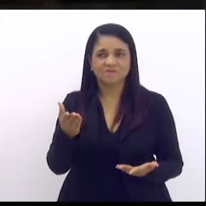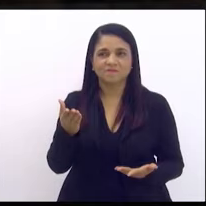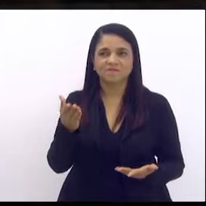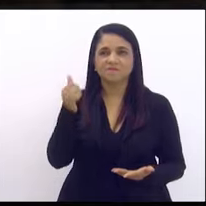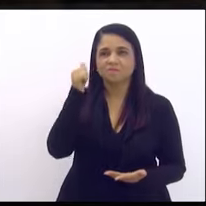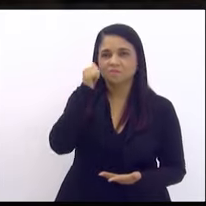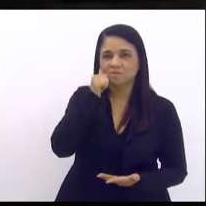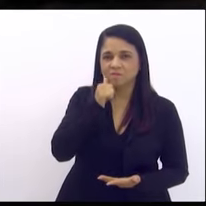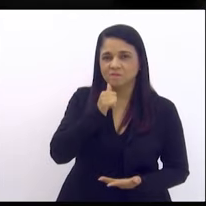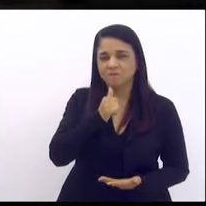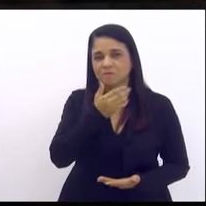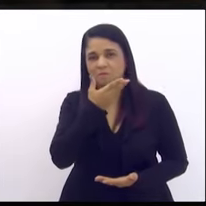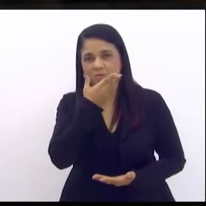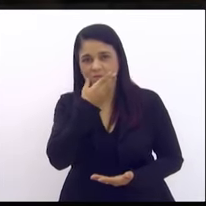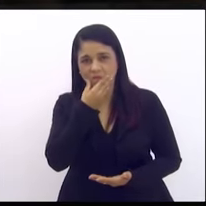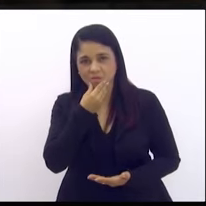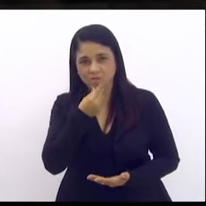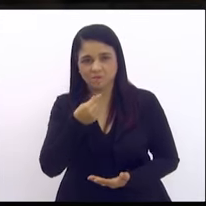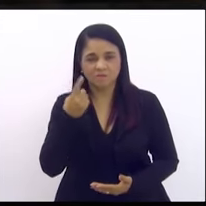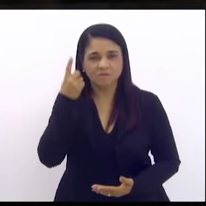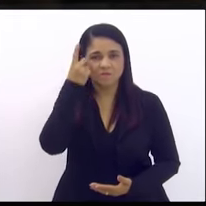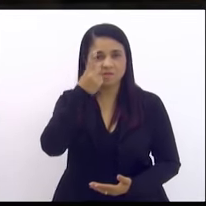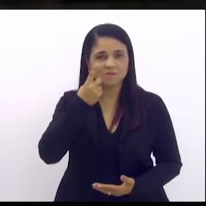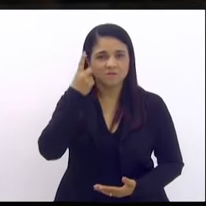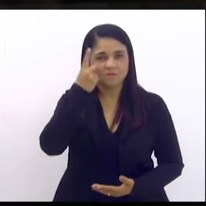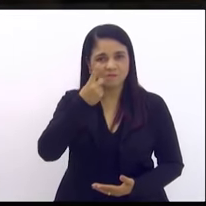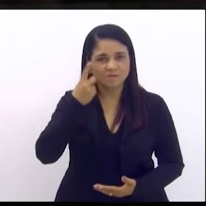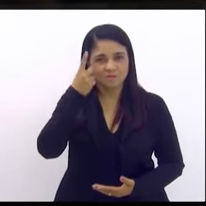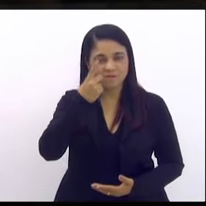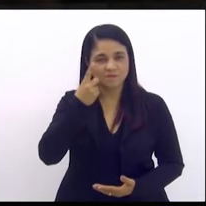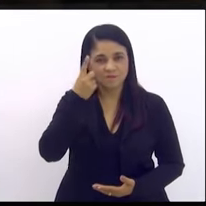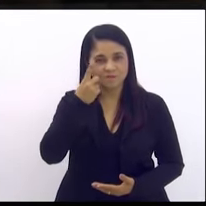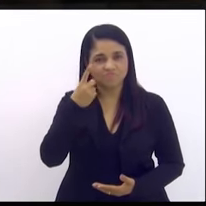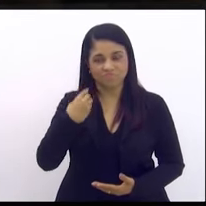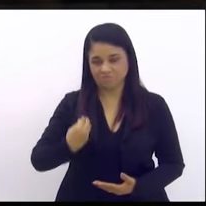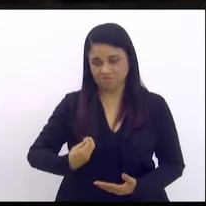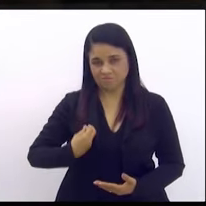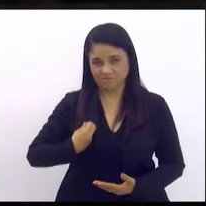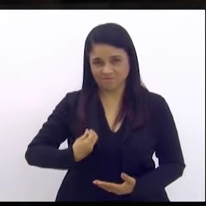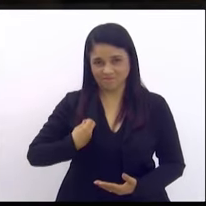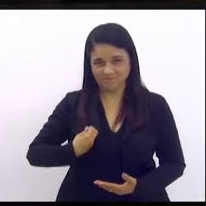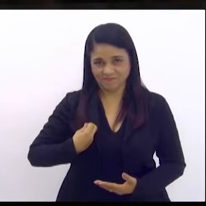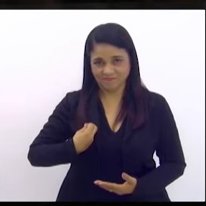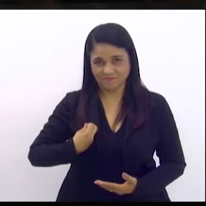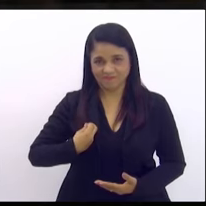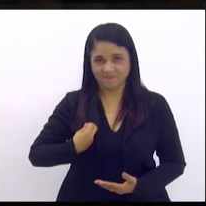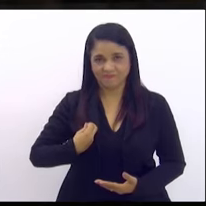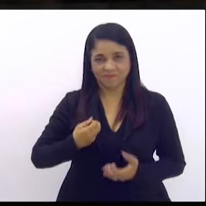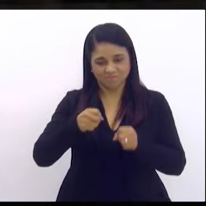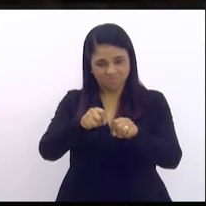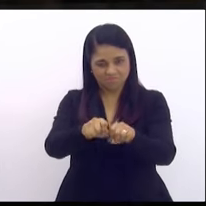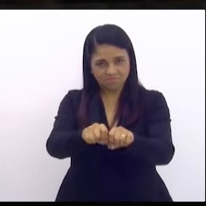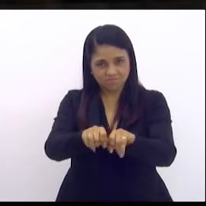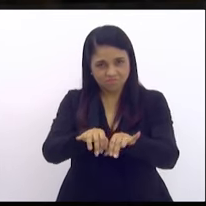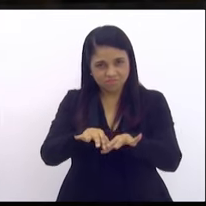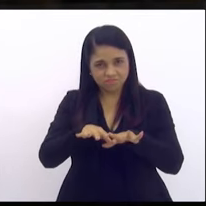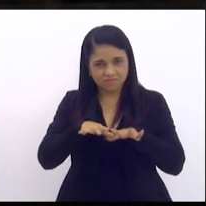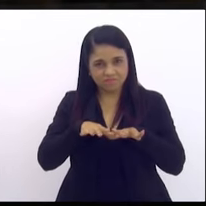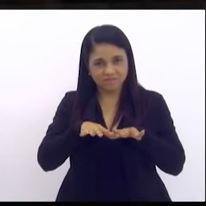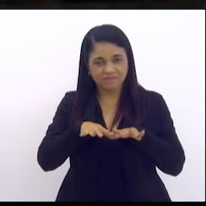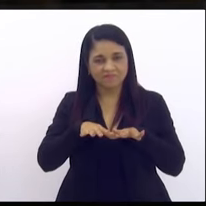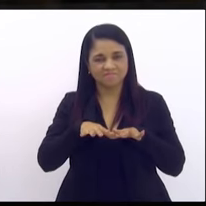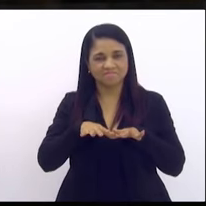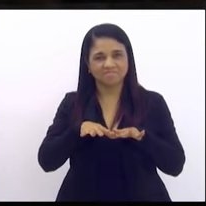e senhores deputados presentes aqui na nossa